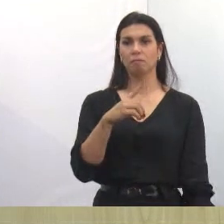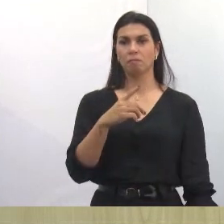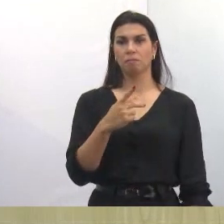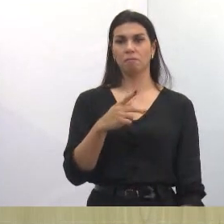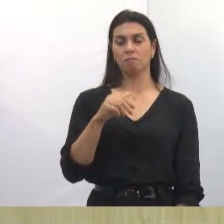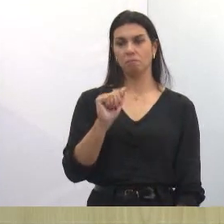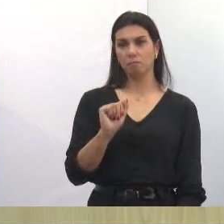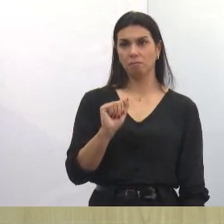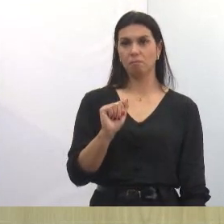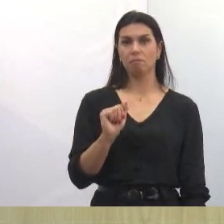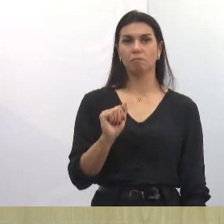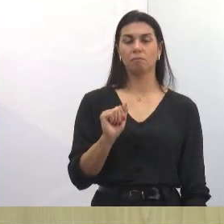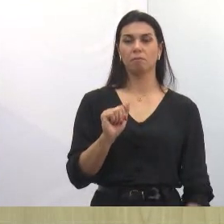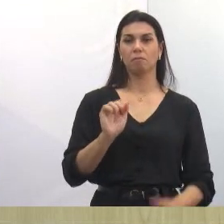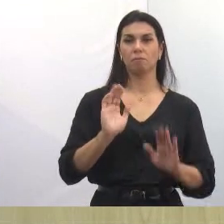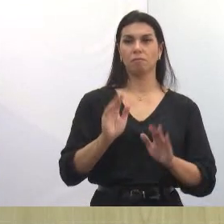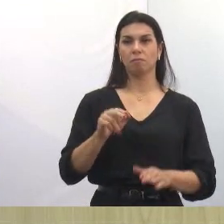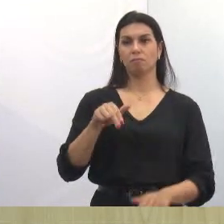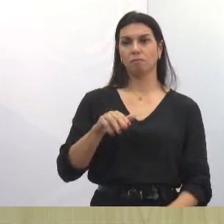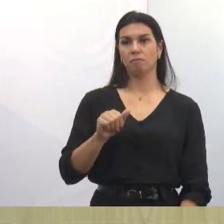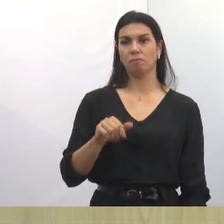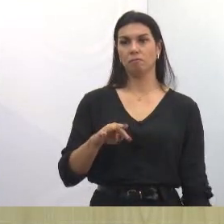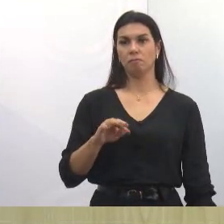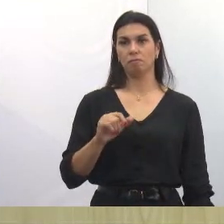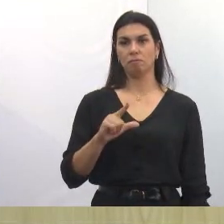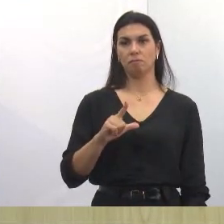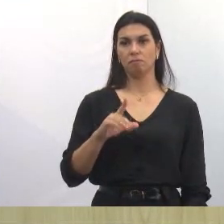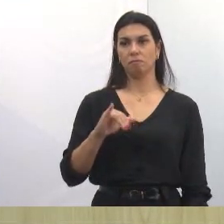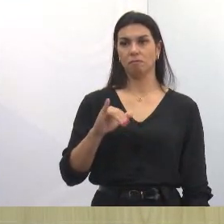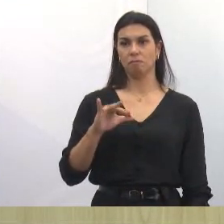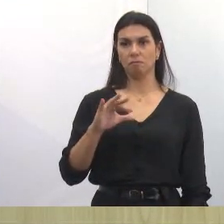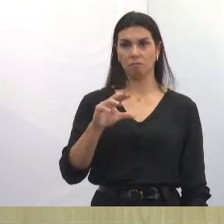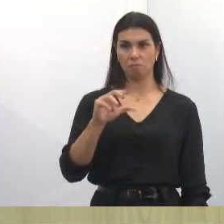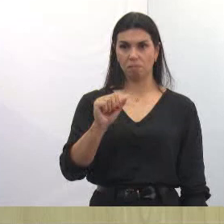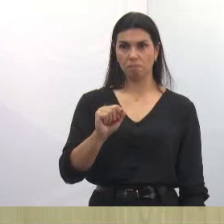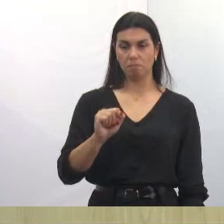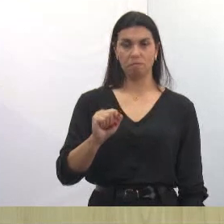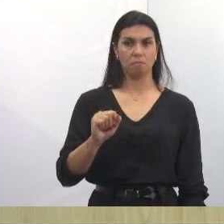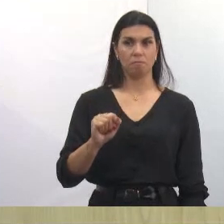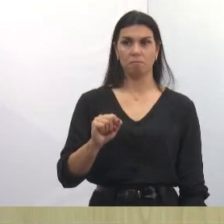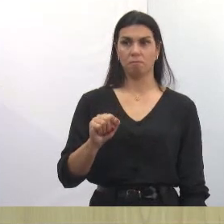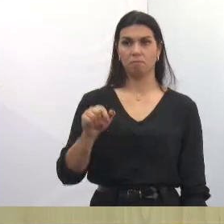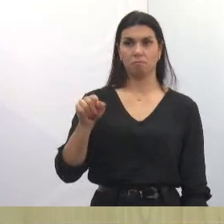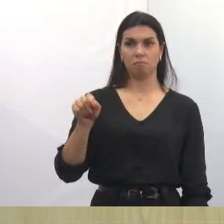Proteção Animal, Natália Borges, e outras cujos nomes não estavam